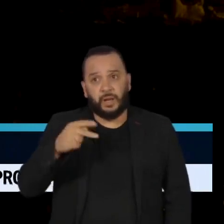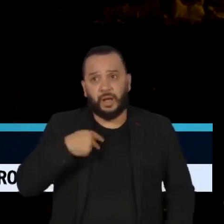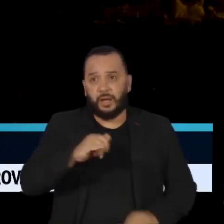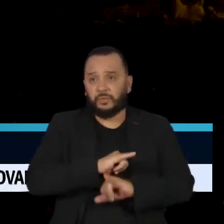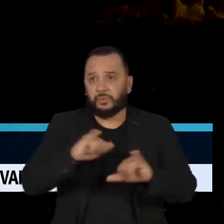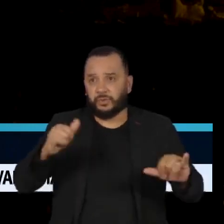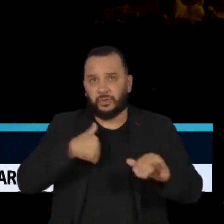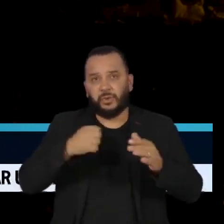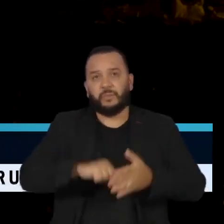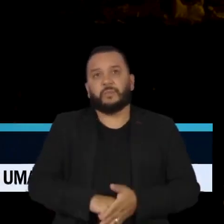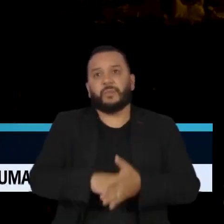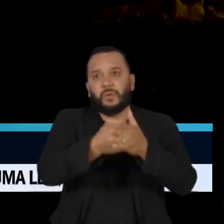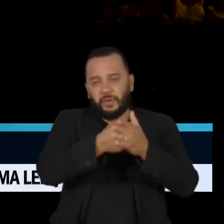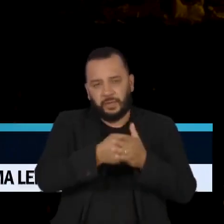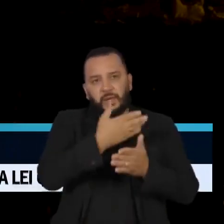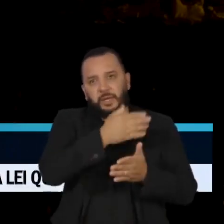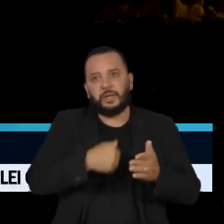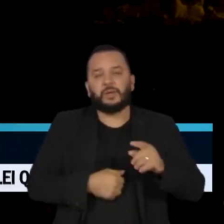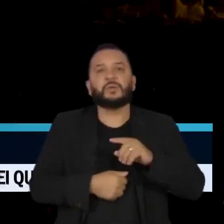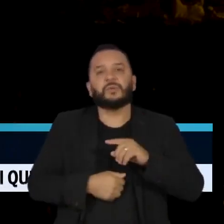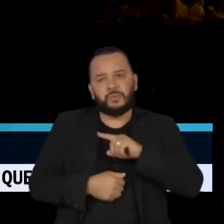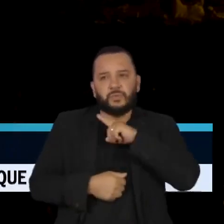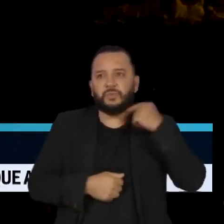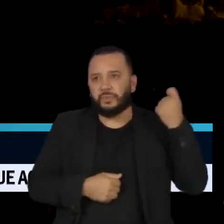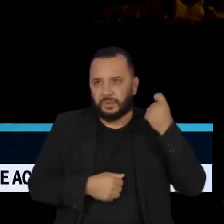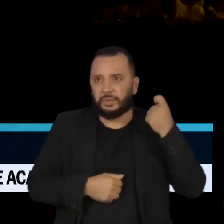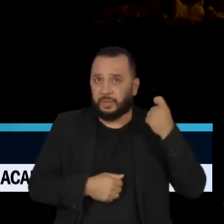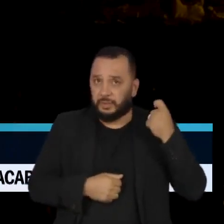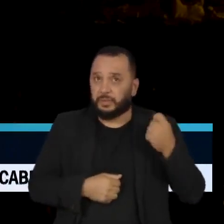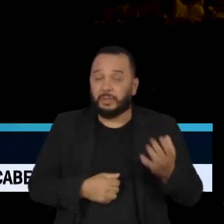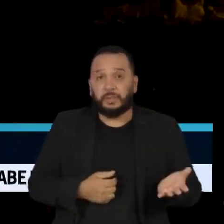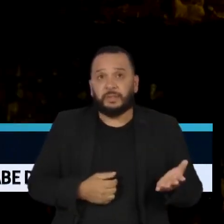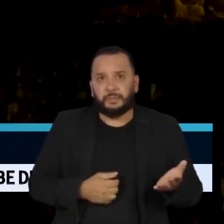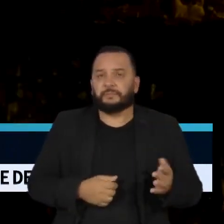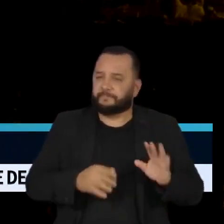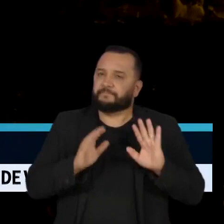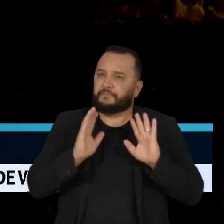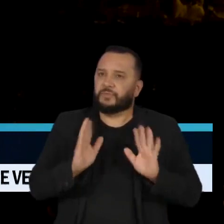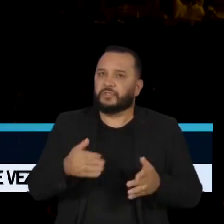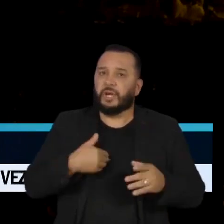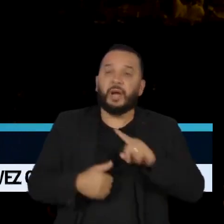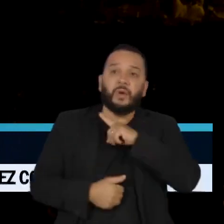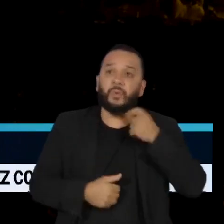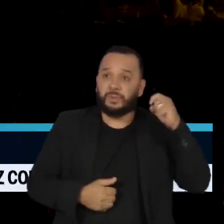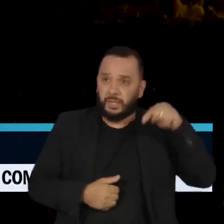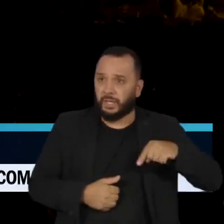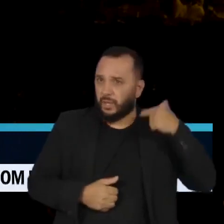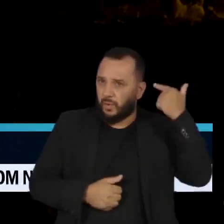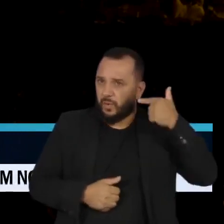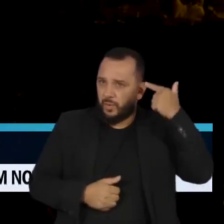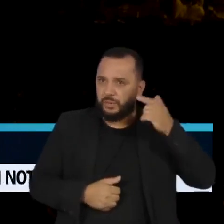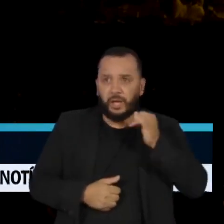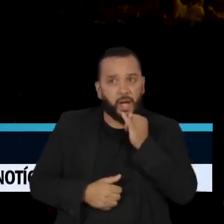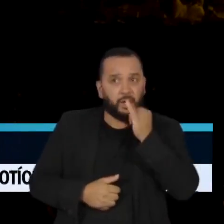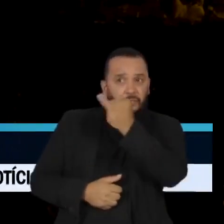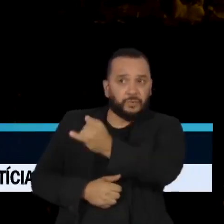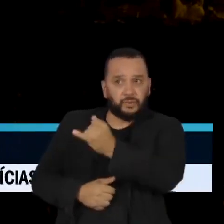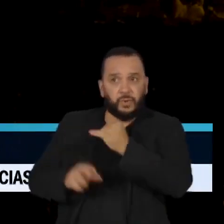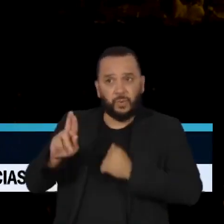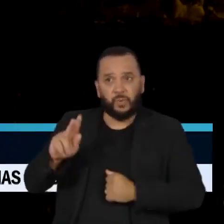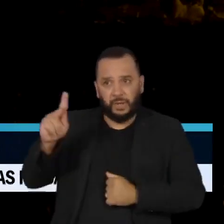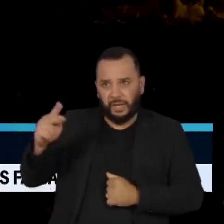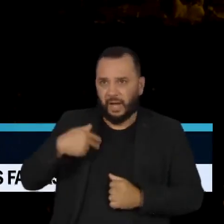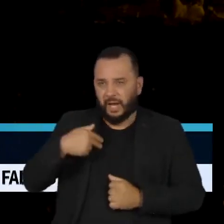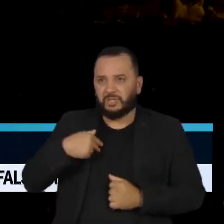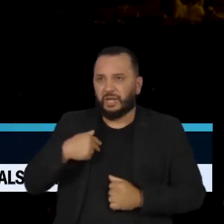novas sanções a Moscou. Em resposta à visita de Zelensky à Inglaterra, a embaixada da Rússia aqui em Londres alertou o Reino Unido a não enviar